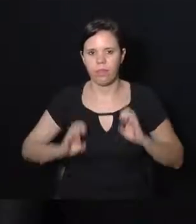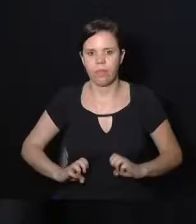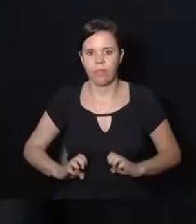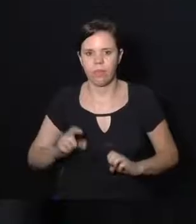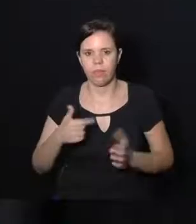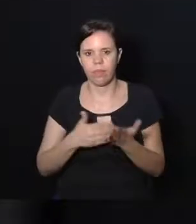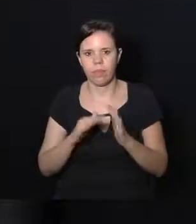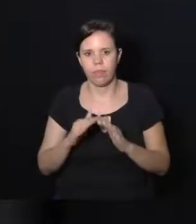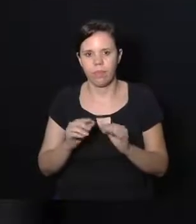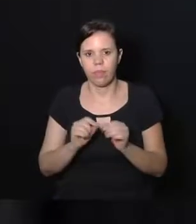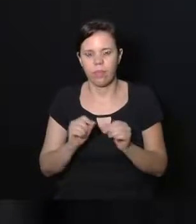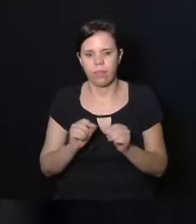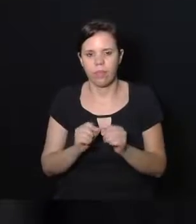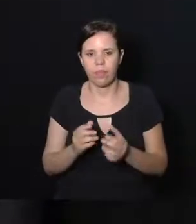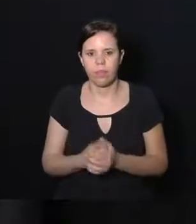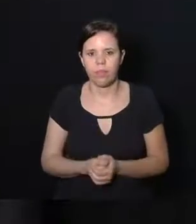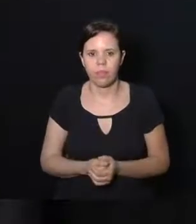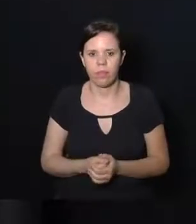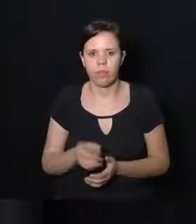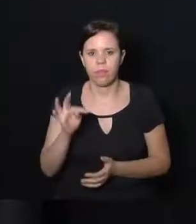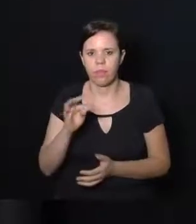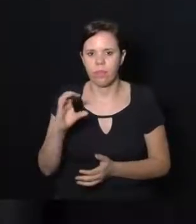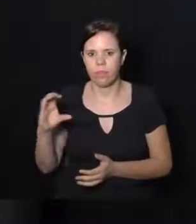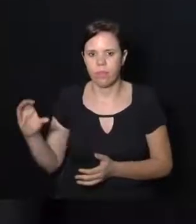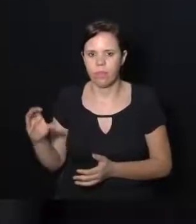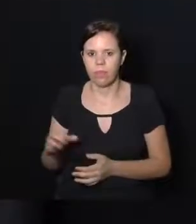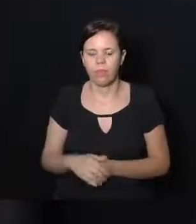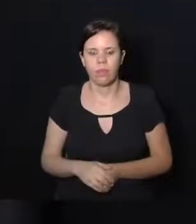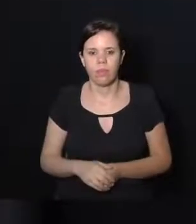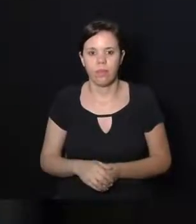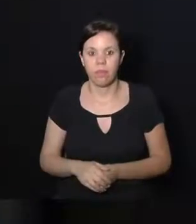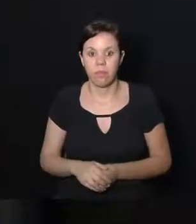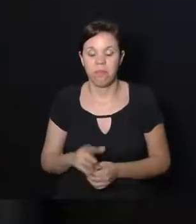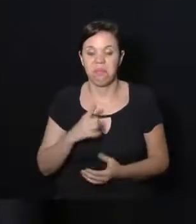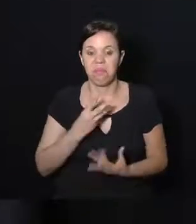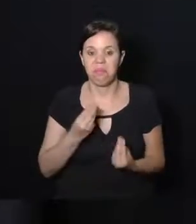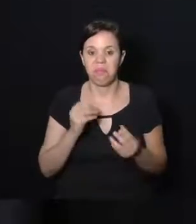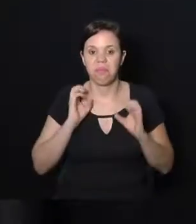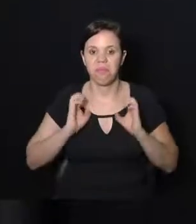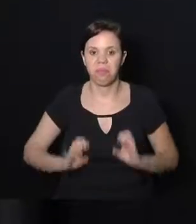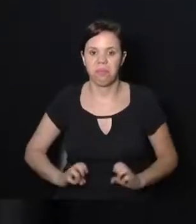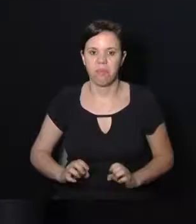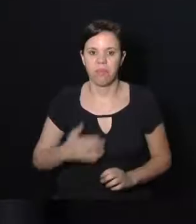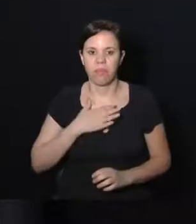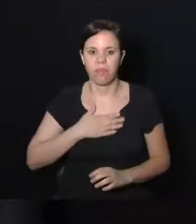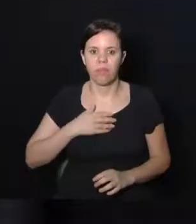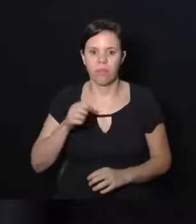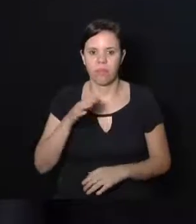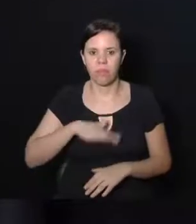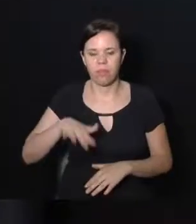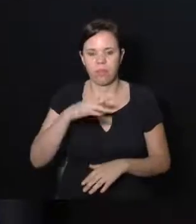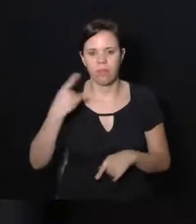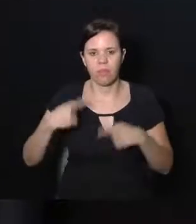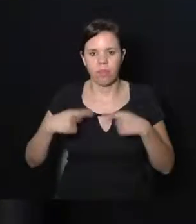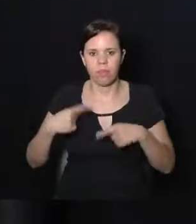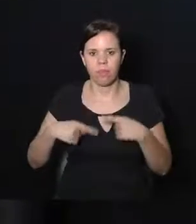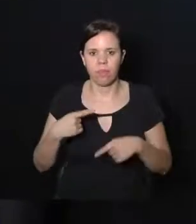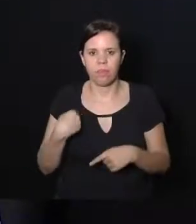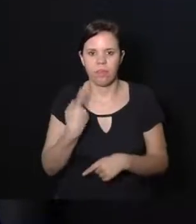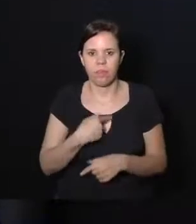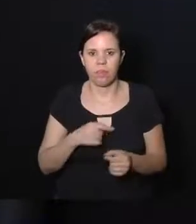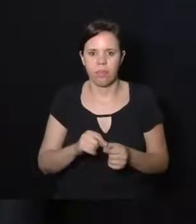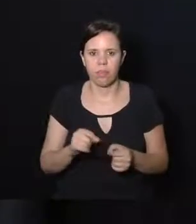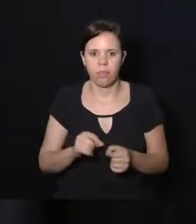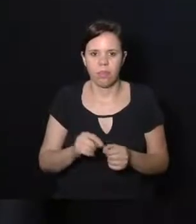colégio a gente faz o TCC baseado num livro e tinha muito ética. E eu gosto muito da área da política, então a gente fez